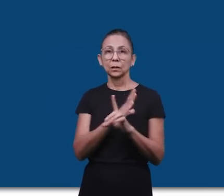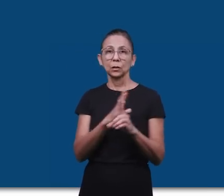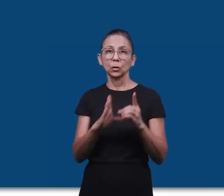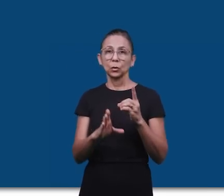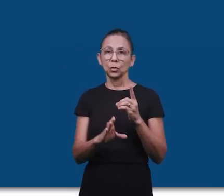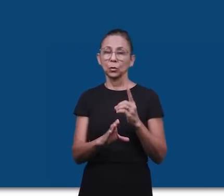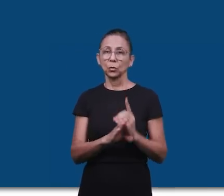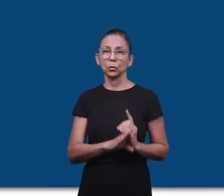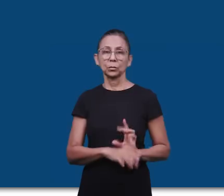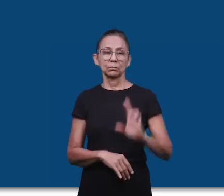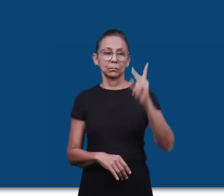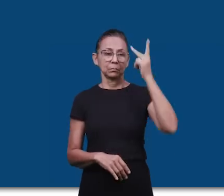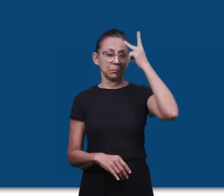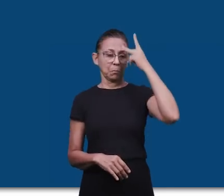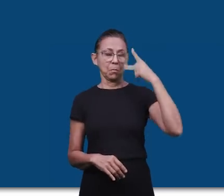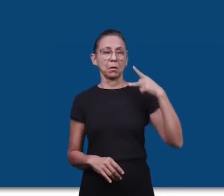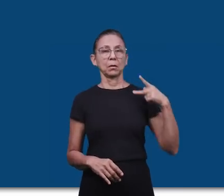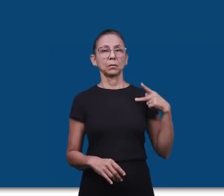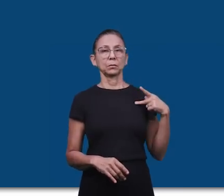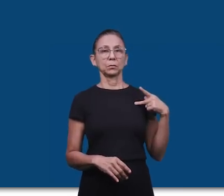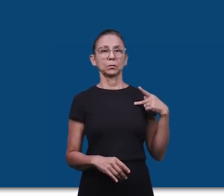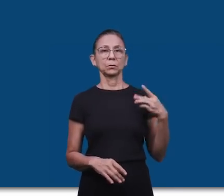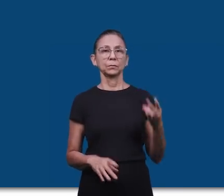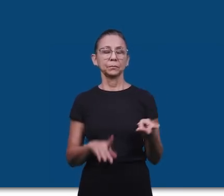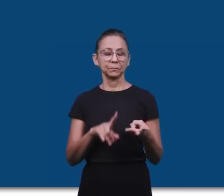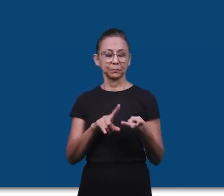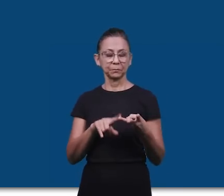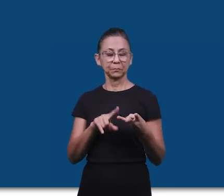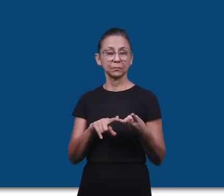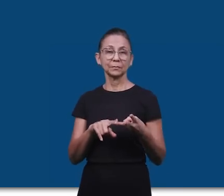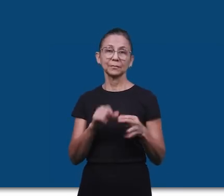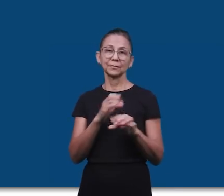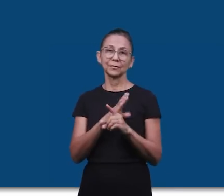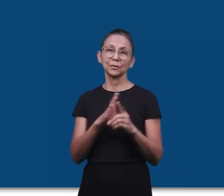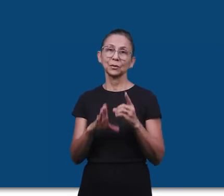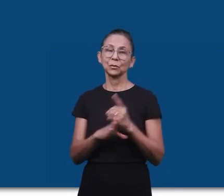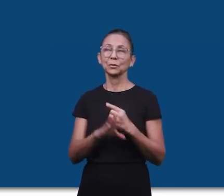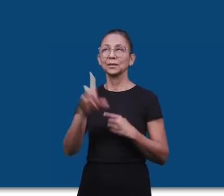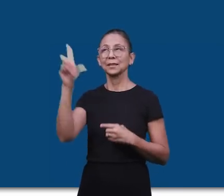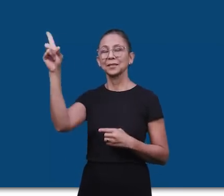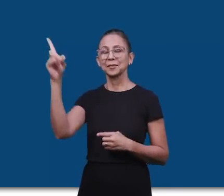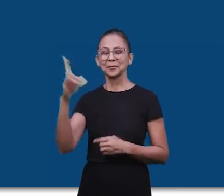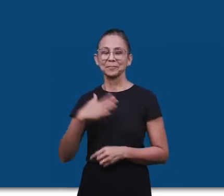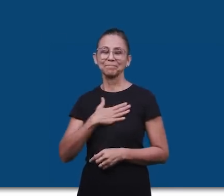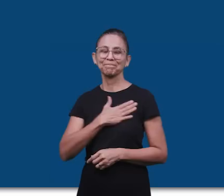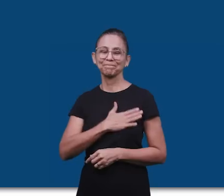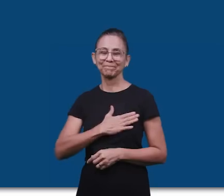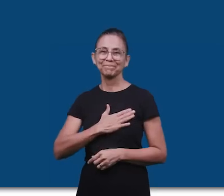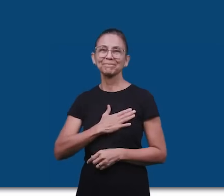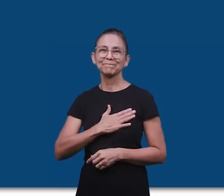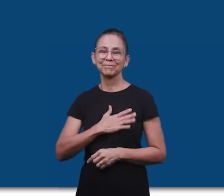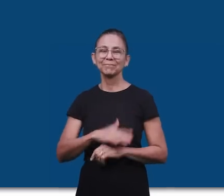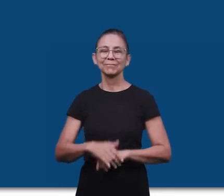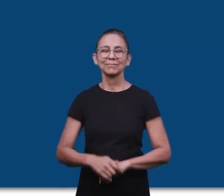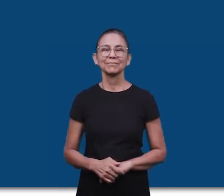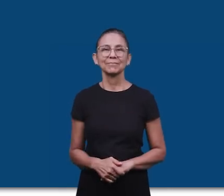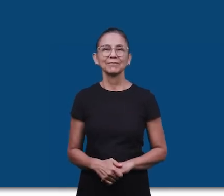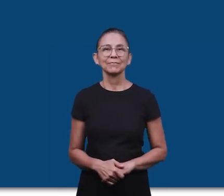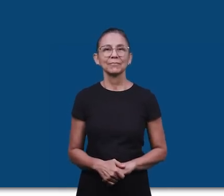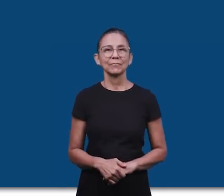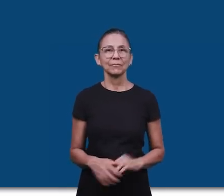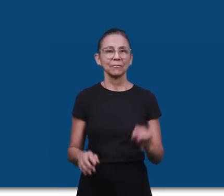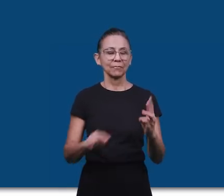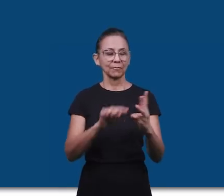agrada somente ao homem. E um terceiro tipo de culto que é o culto que agrada a Deus. Aí